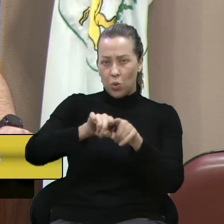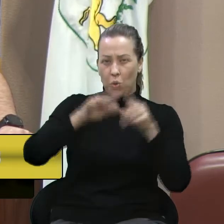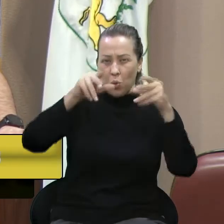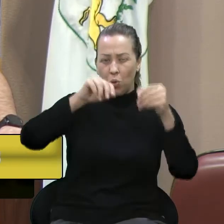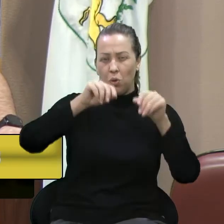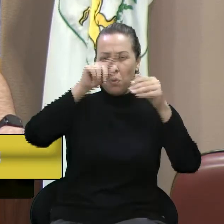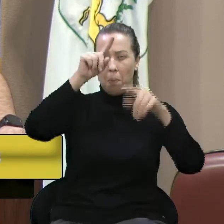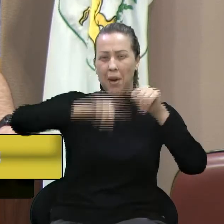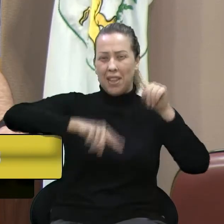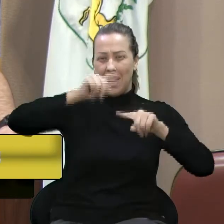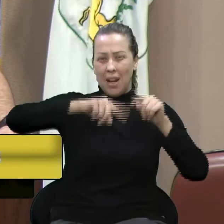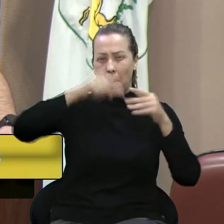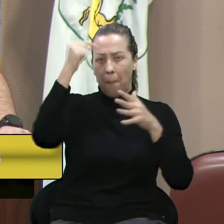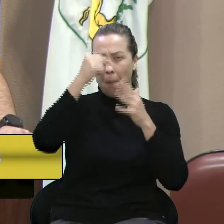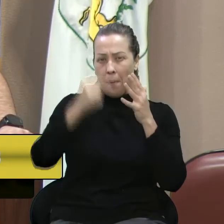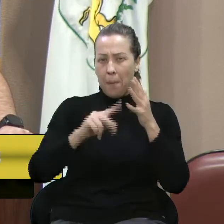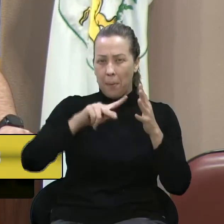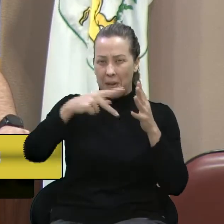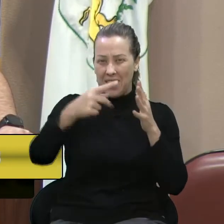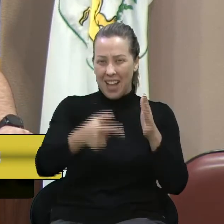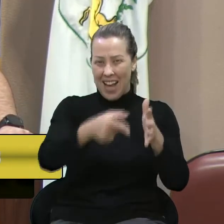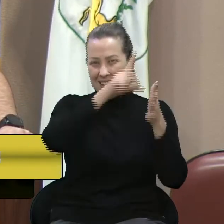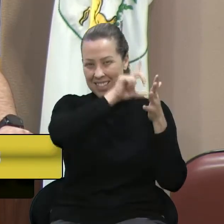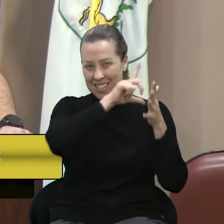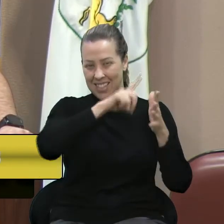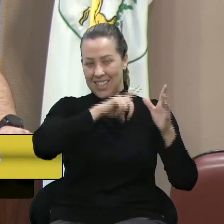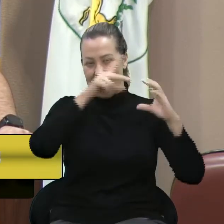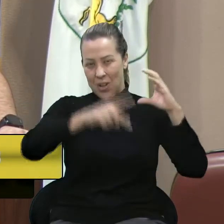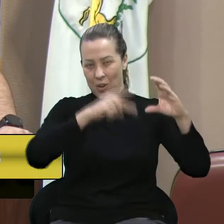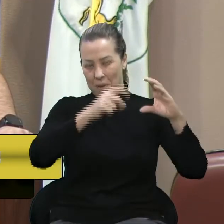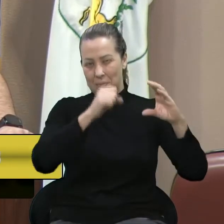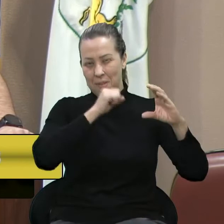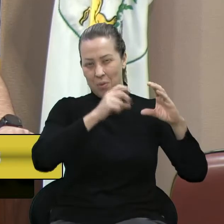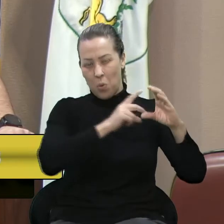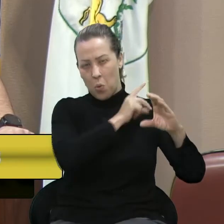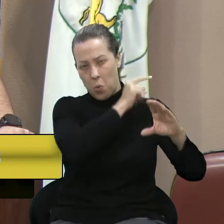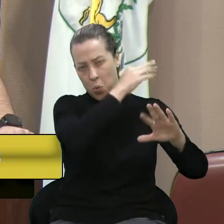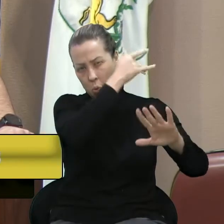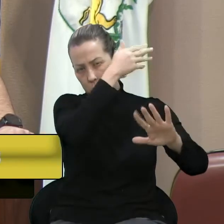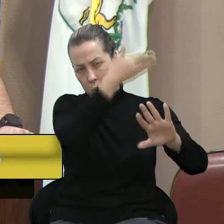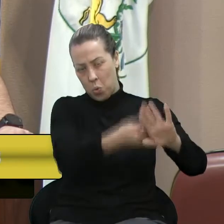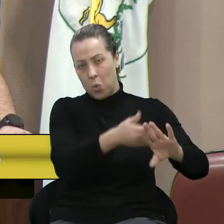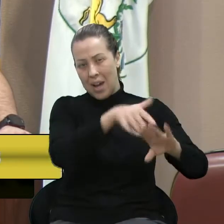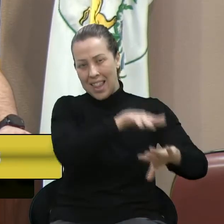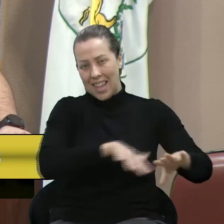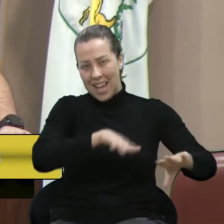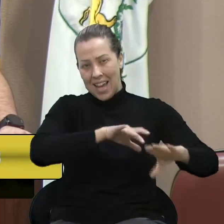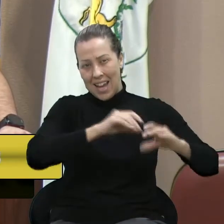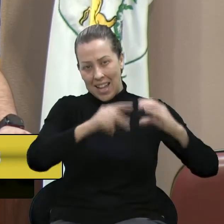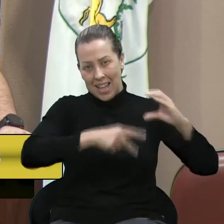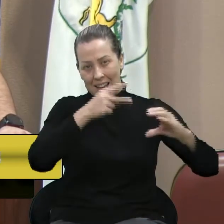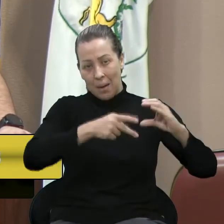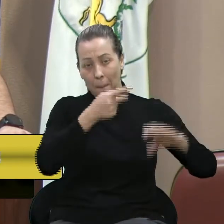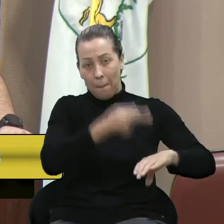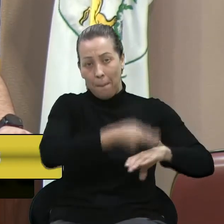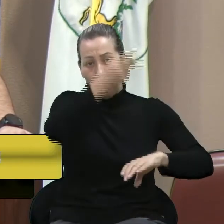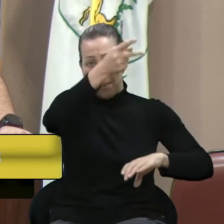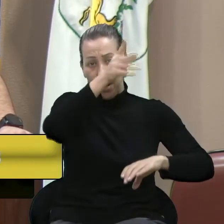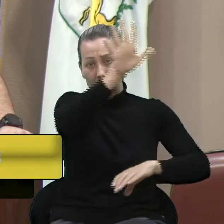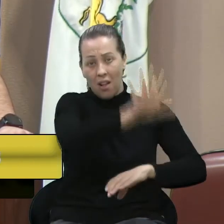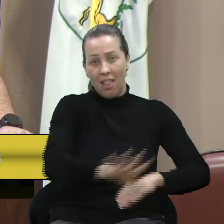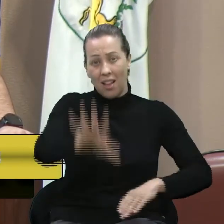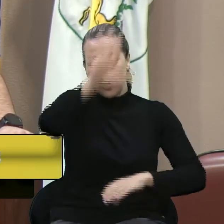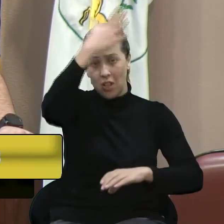taquigrafia, com os presidentes anteriores da casa, um segmento da Câmara que acabou sendo premiado nacionalmente lá em